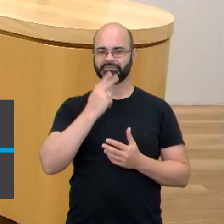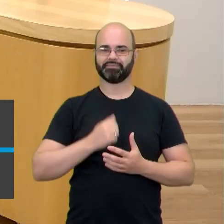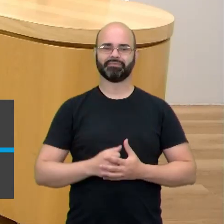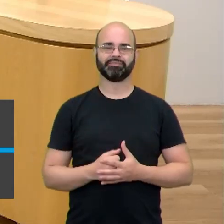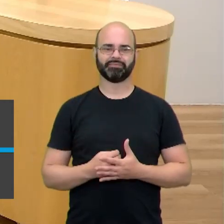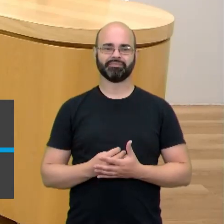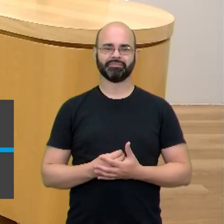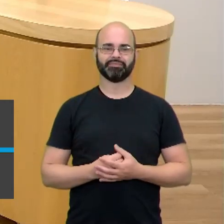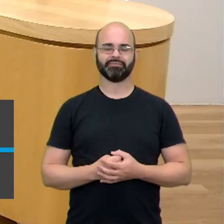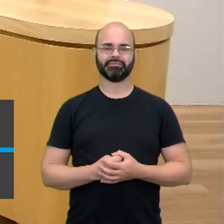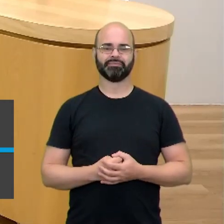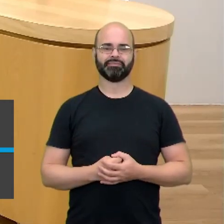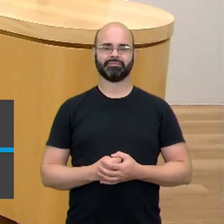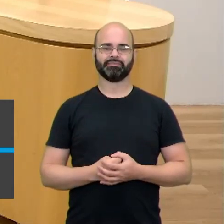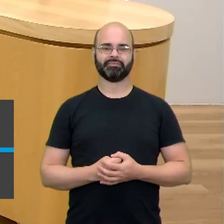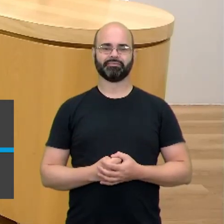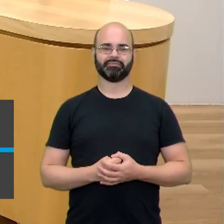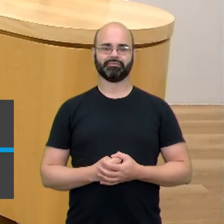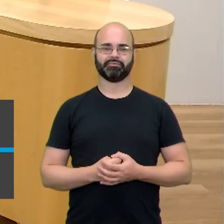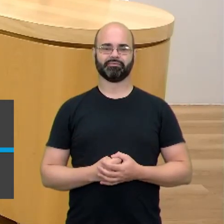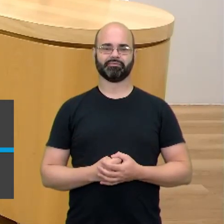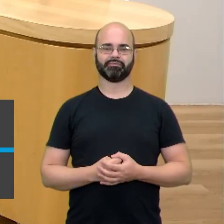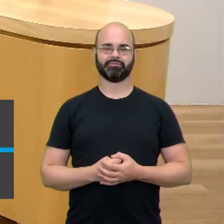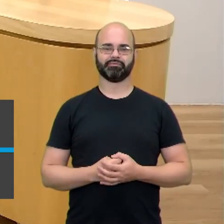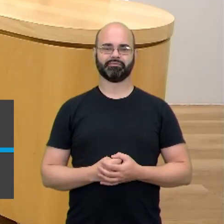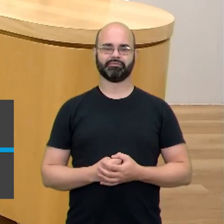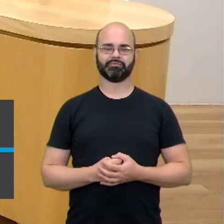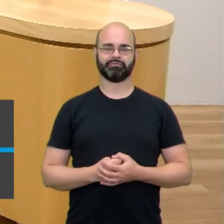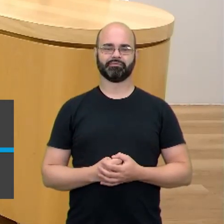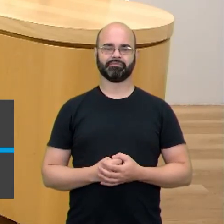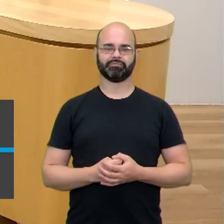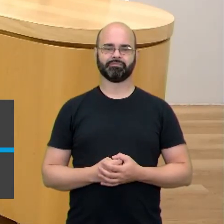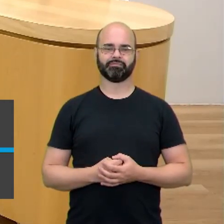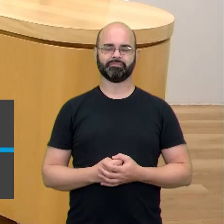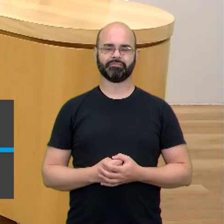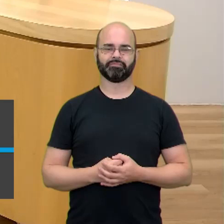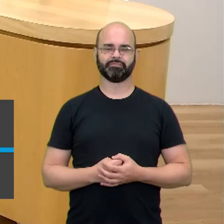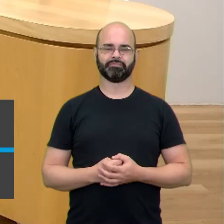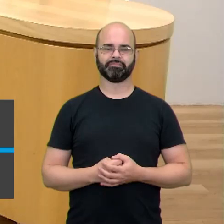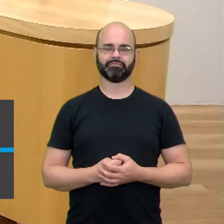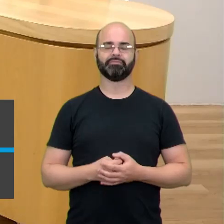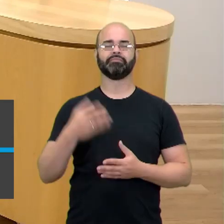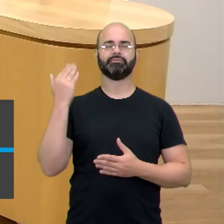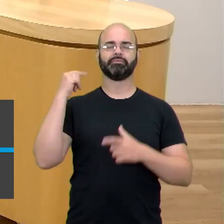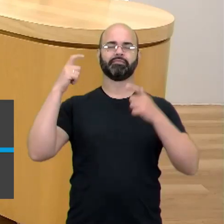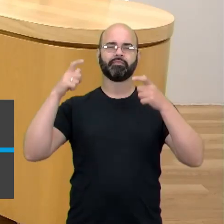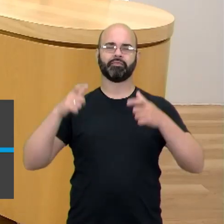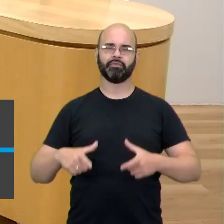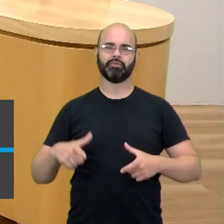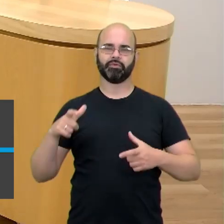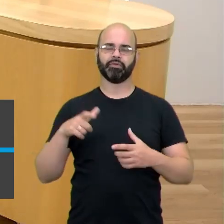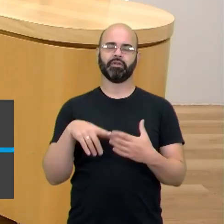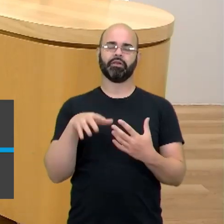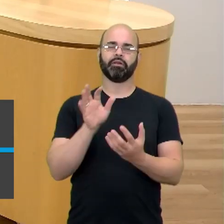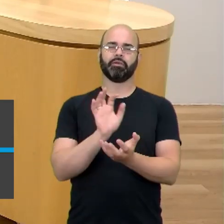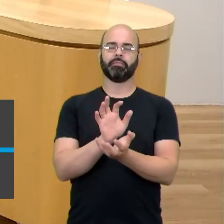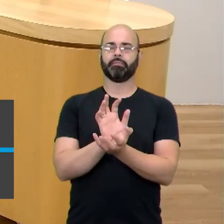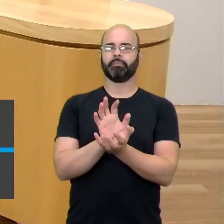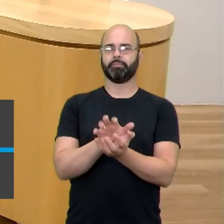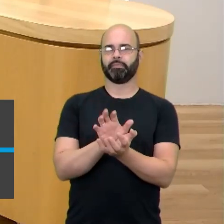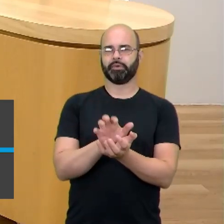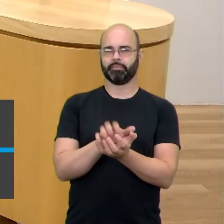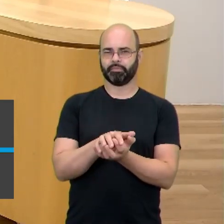forma precoce, né? Mas ele, através dos mangues ali em Pernambuco, ele fez um